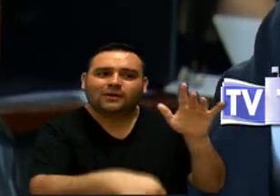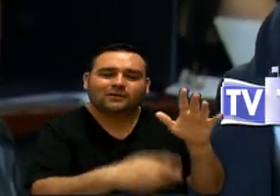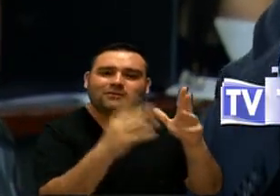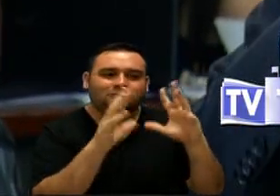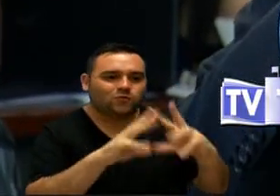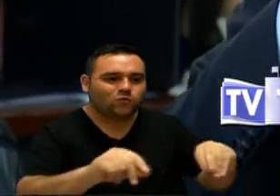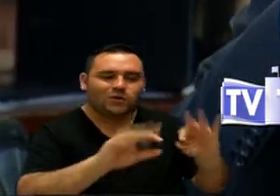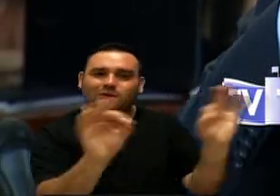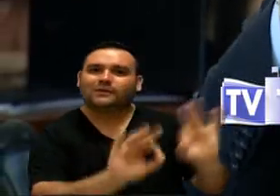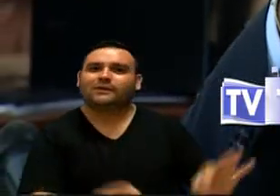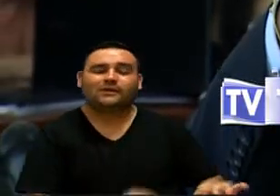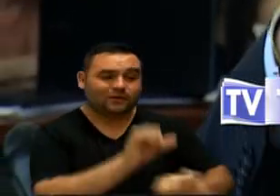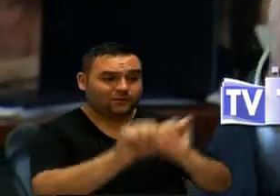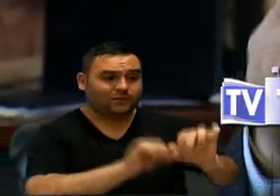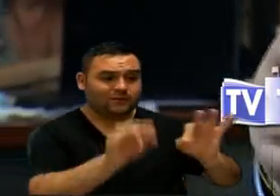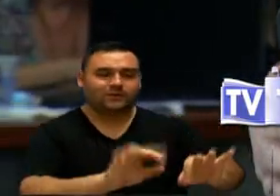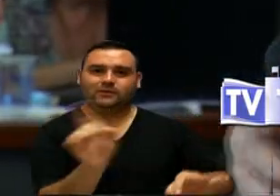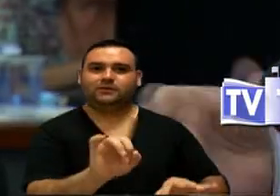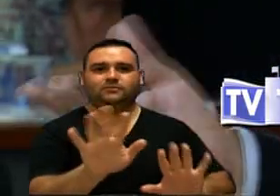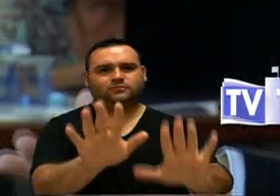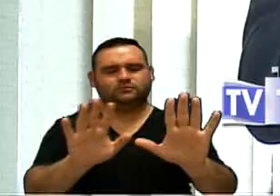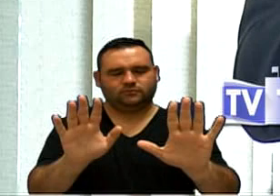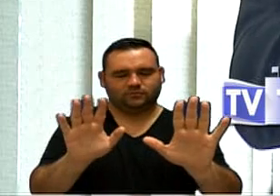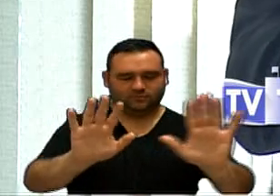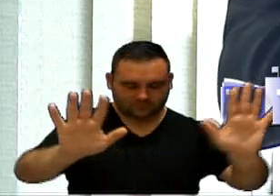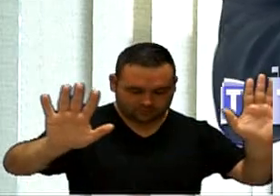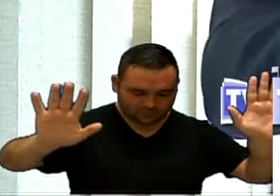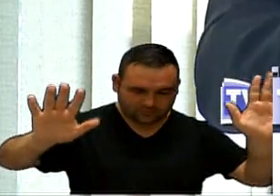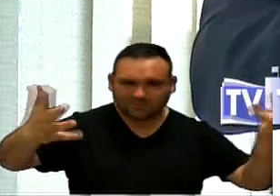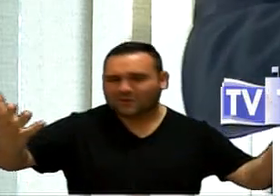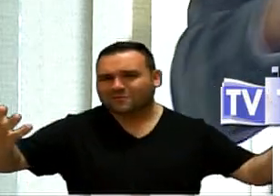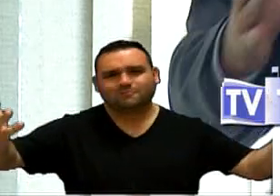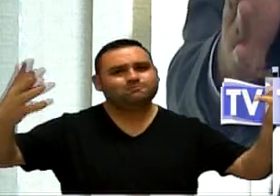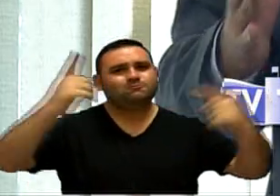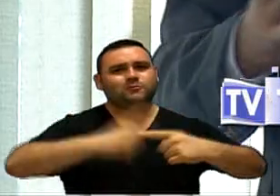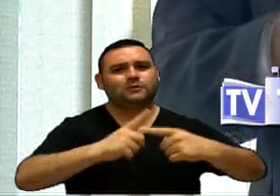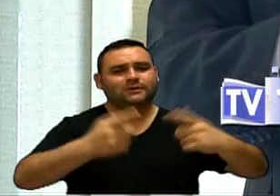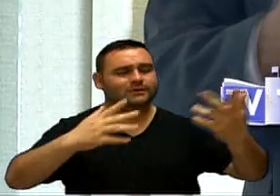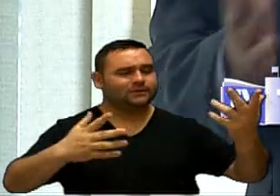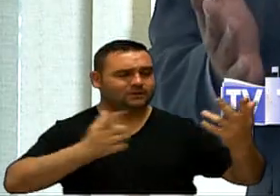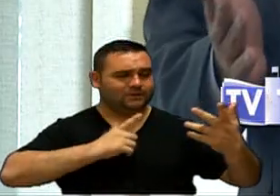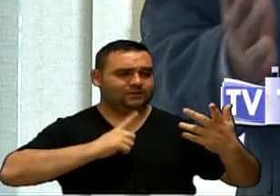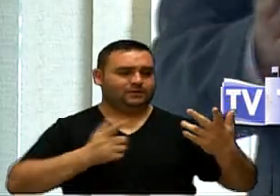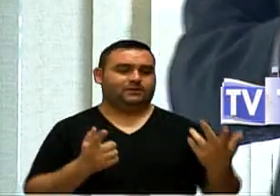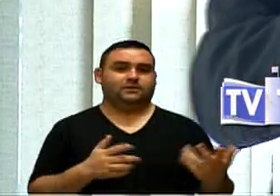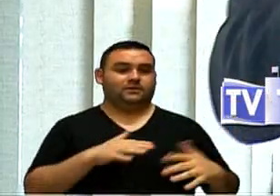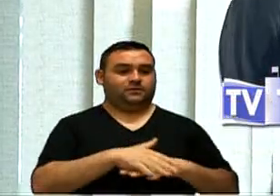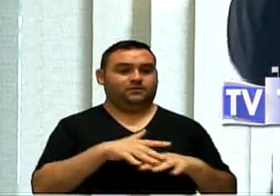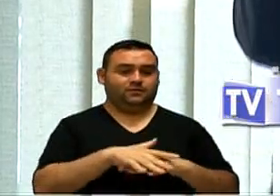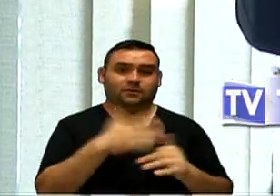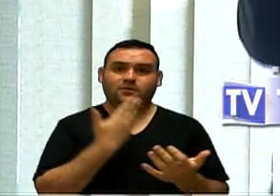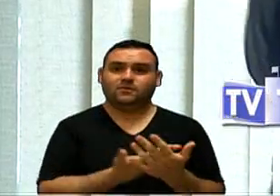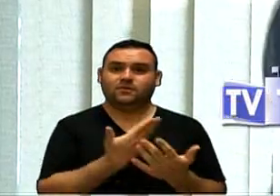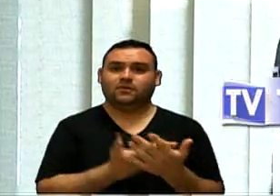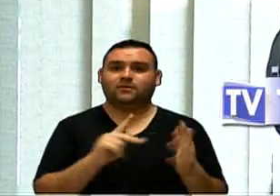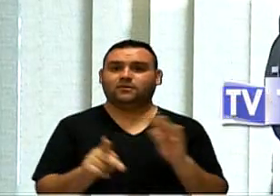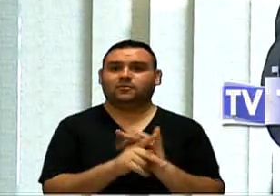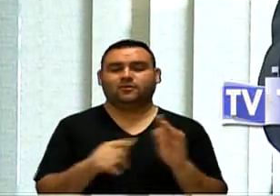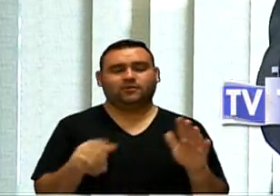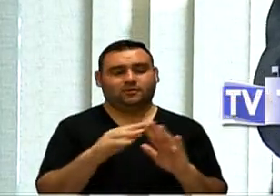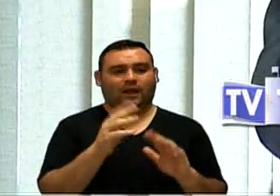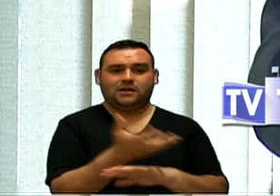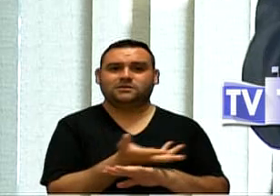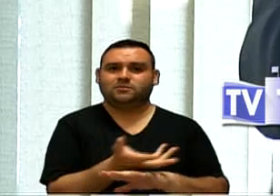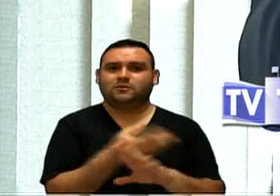foi sanada. Pode, mas só um minuto, senhor presidente, porque é guarda, por conveniência, pode falar, presidente, Fernanda, quando... É grado curricular. Não, deixa sabe eu só explicar disso. Uma questão,